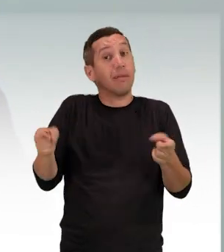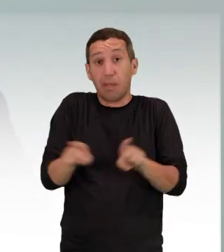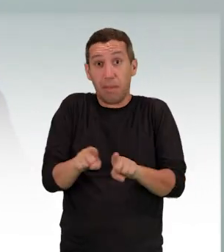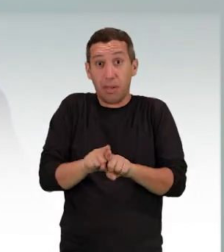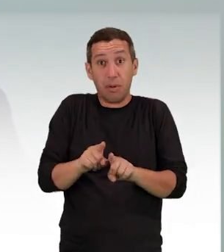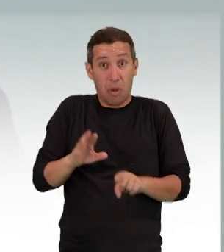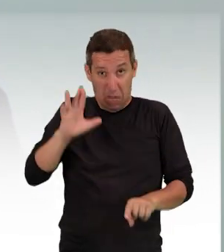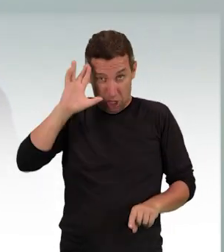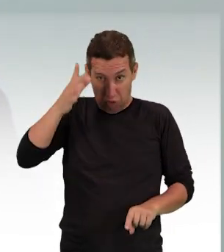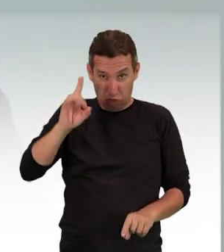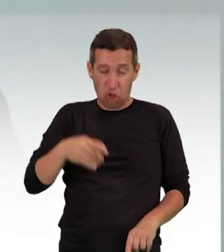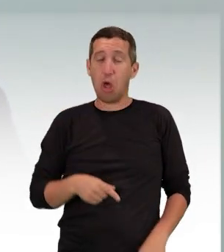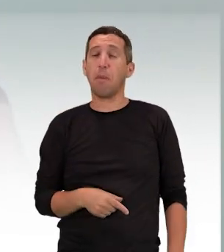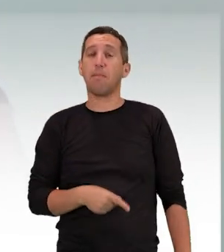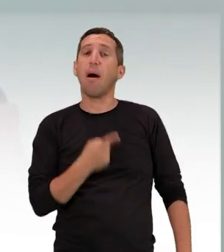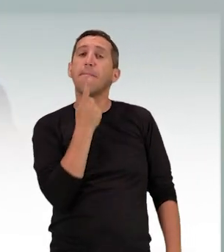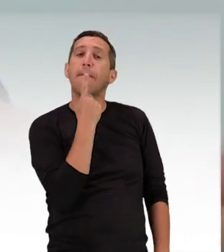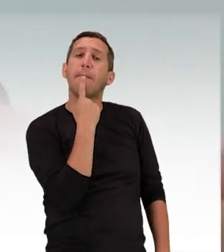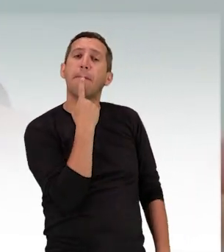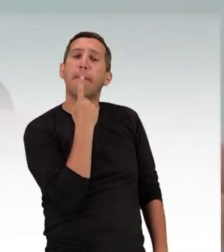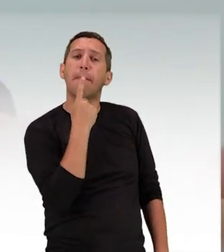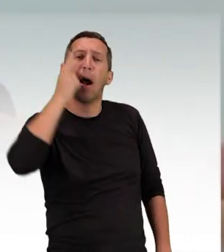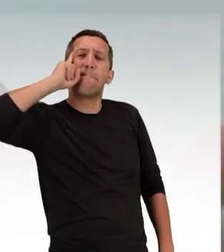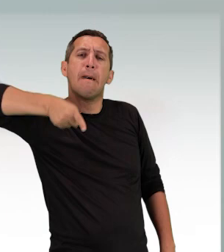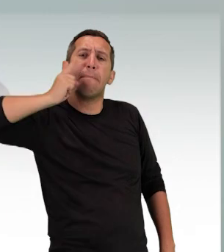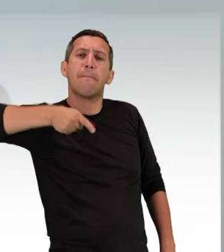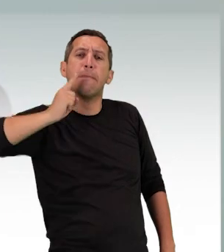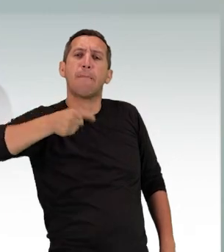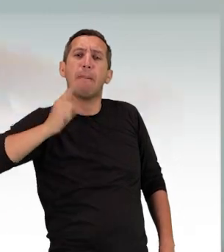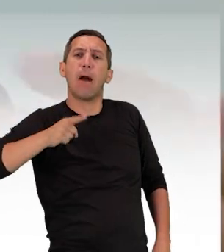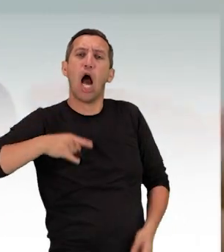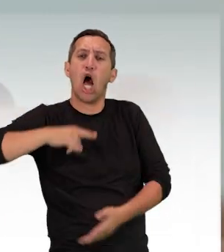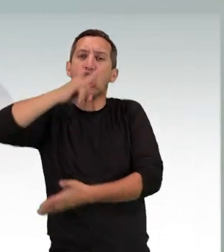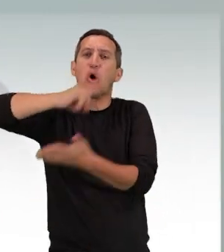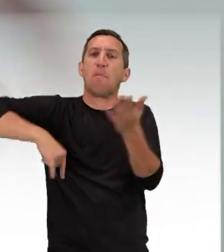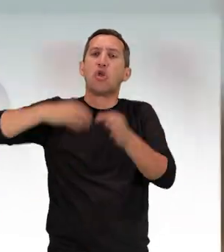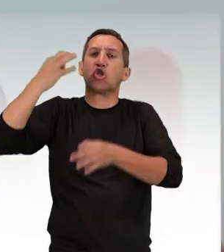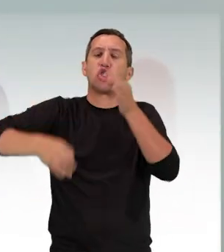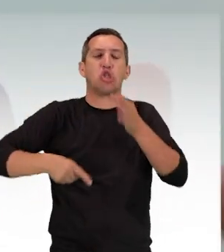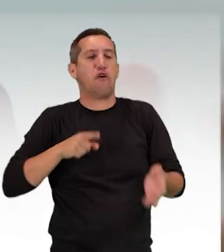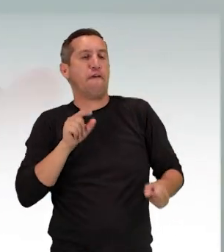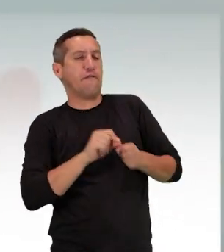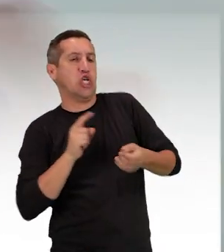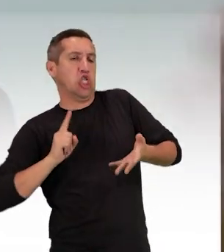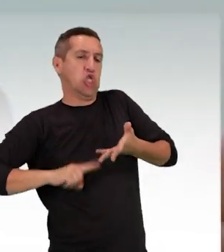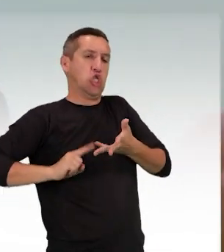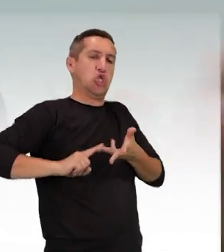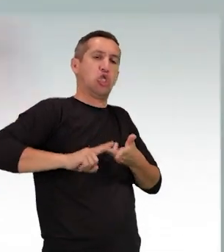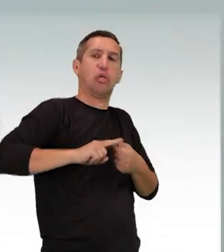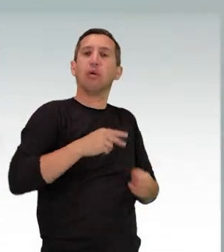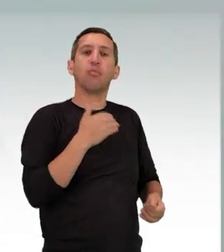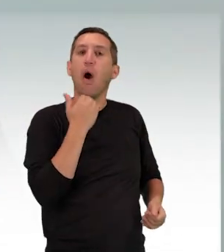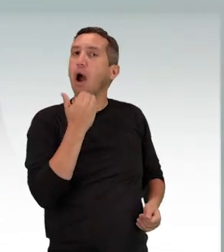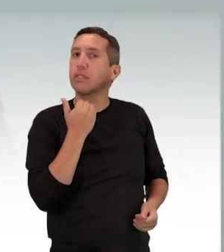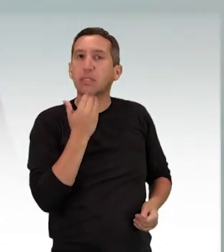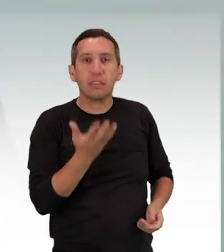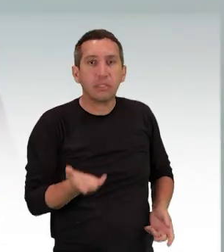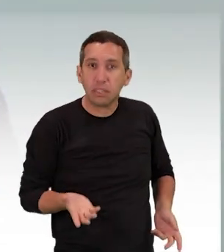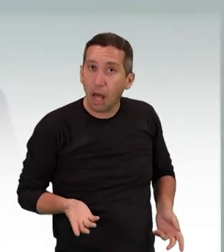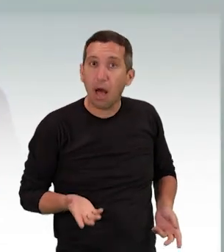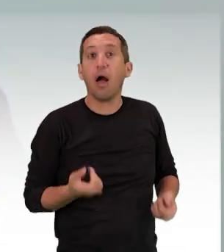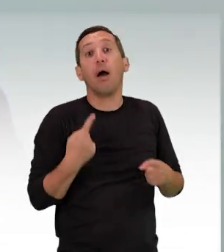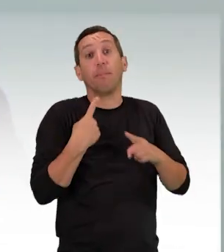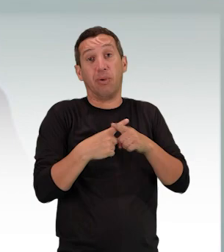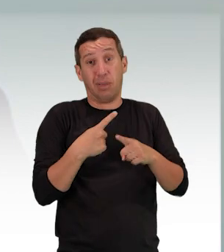ainda, uma situação que não se resolve com ordens, né? Não adiantava a gente ter ordens judiciais determinando A ou determinando